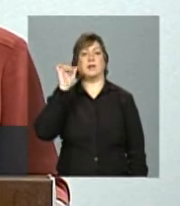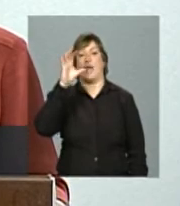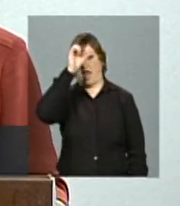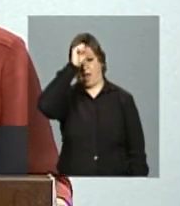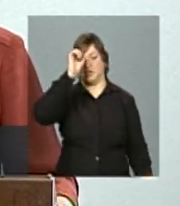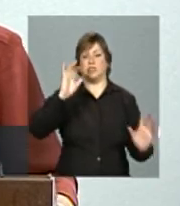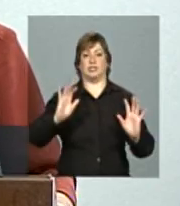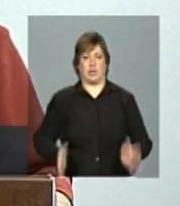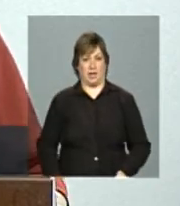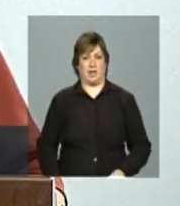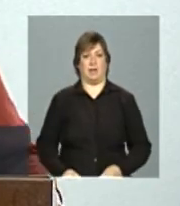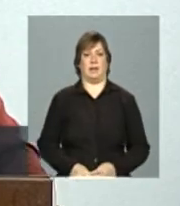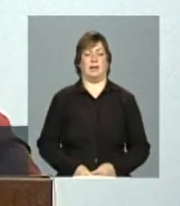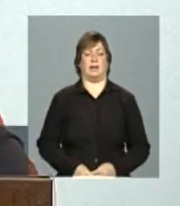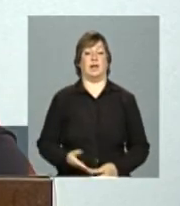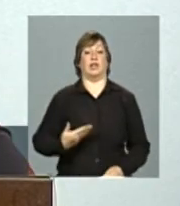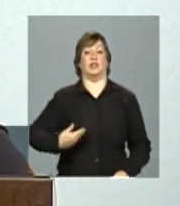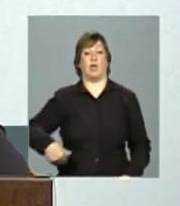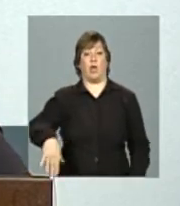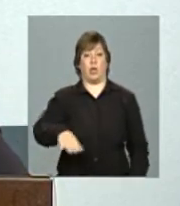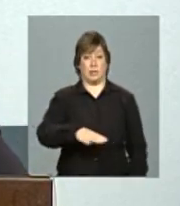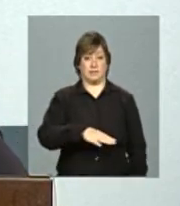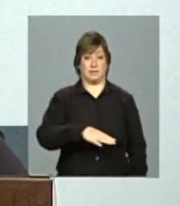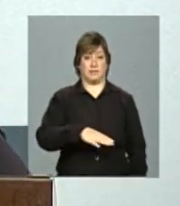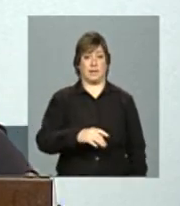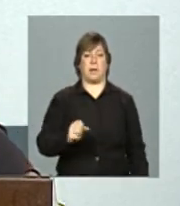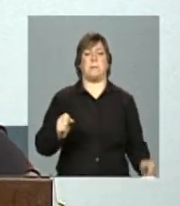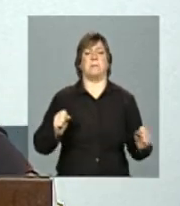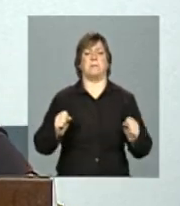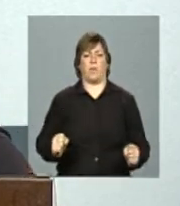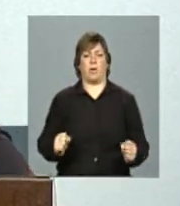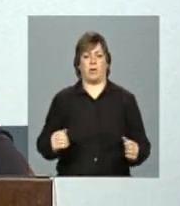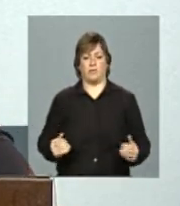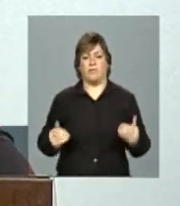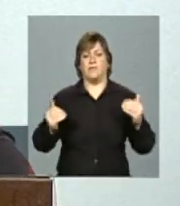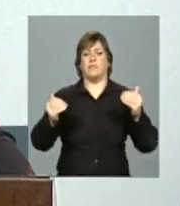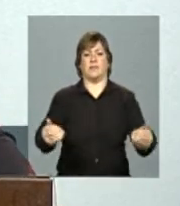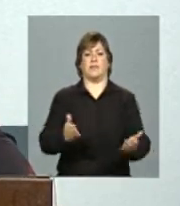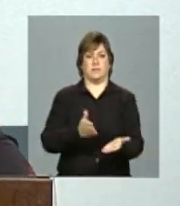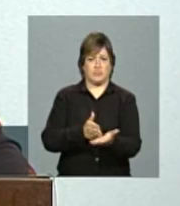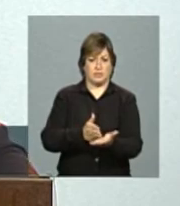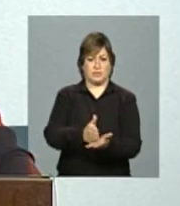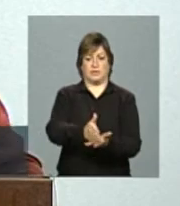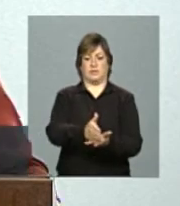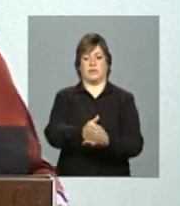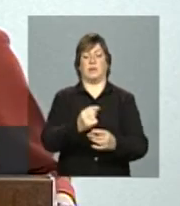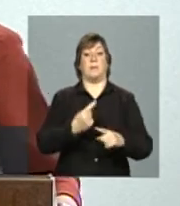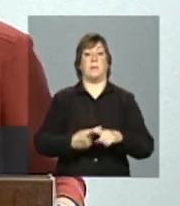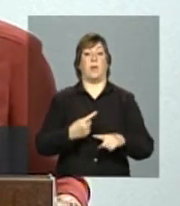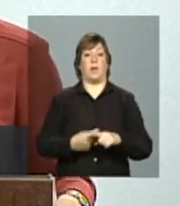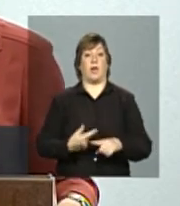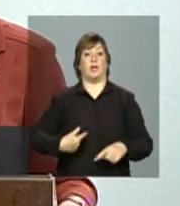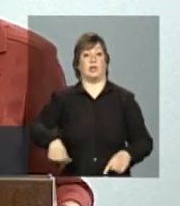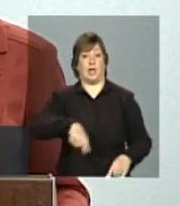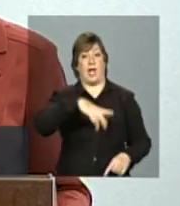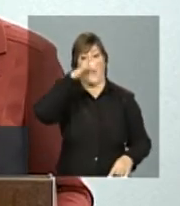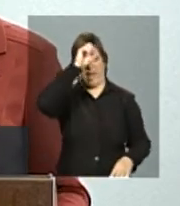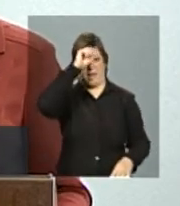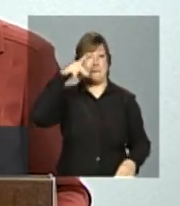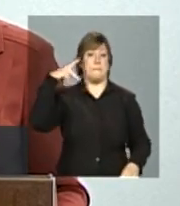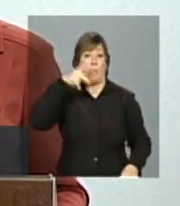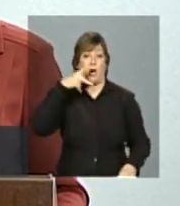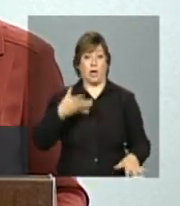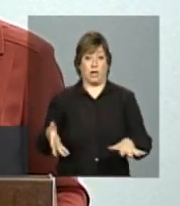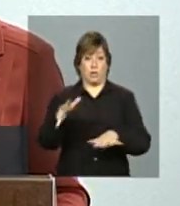aprendemos nós podemos avançar nessa direção porque aprendemos que políticas